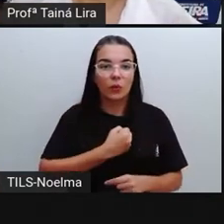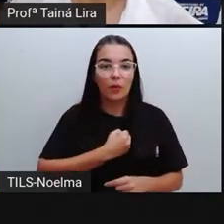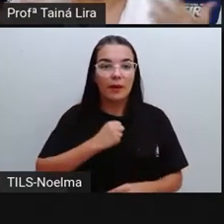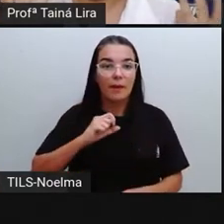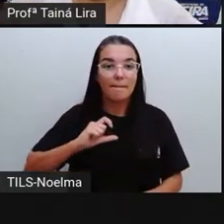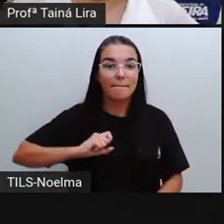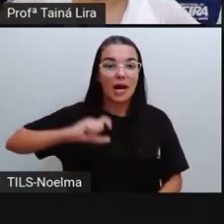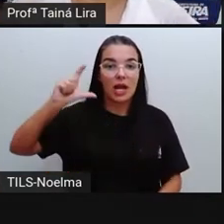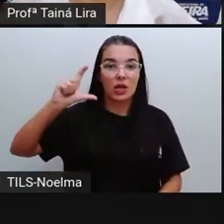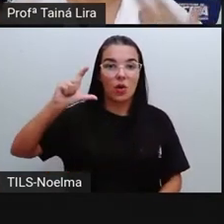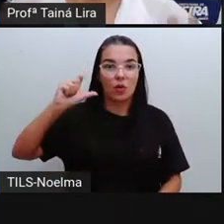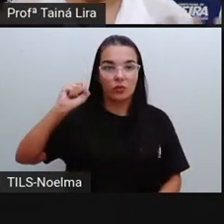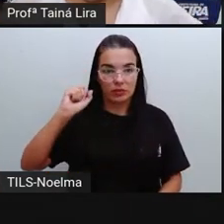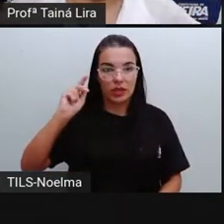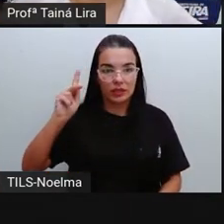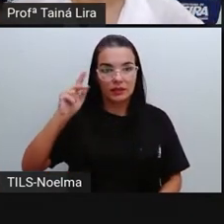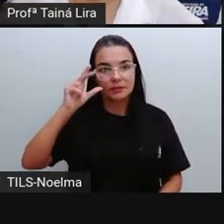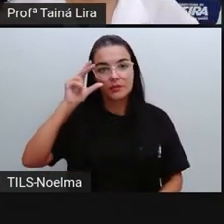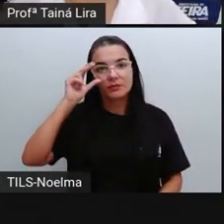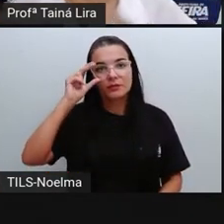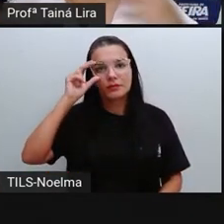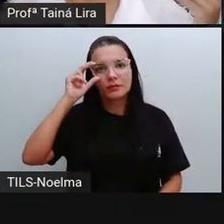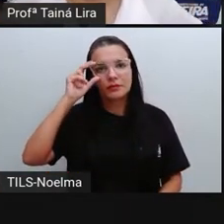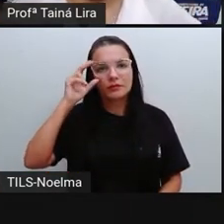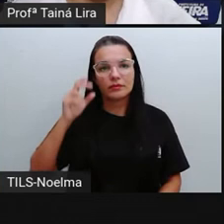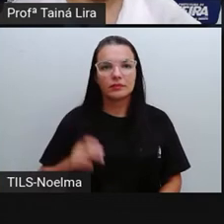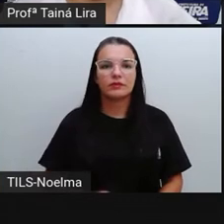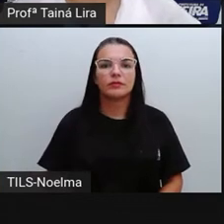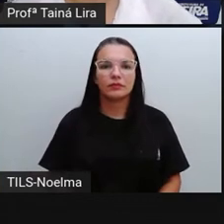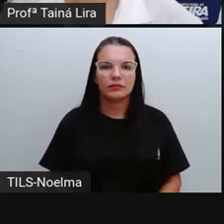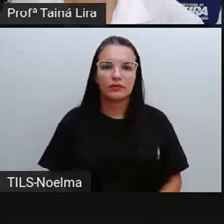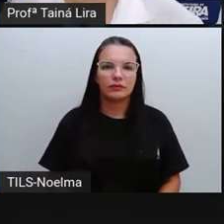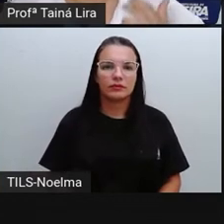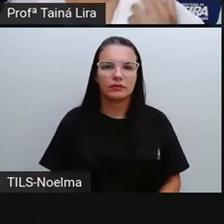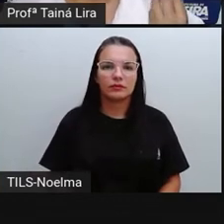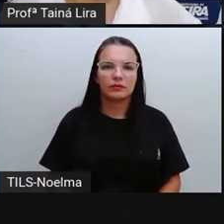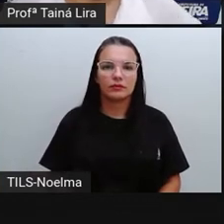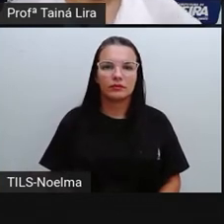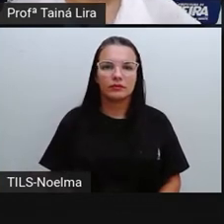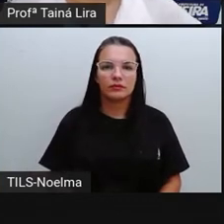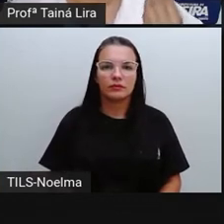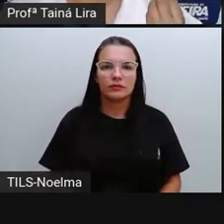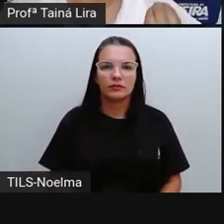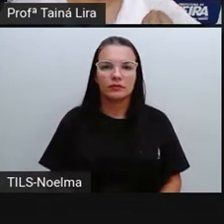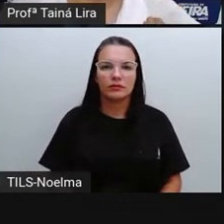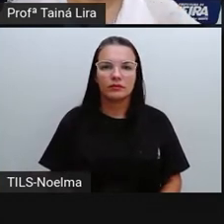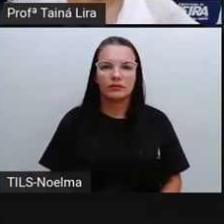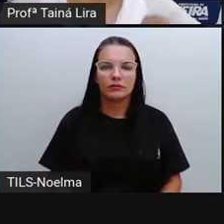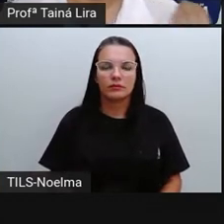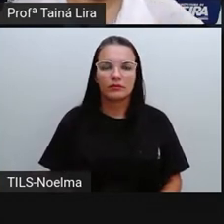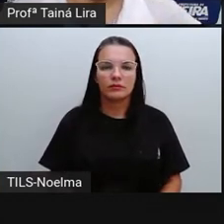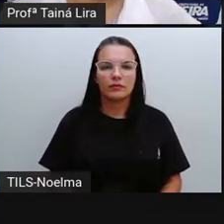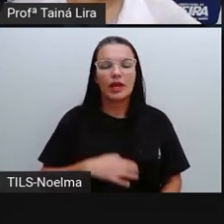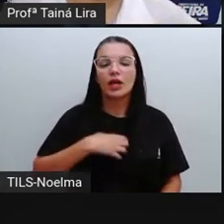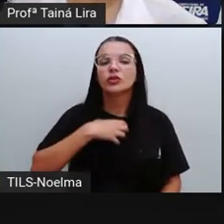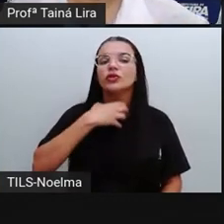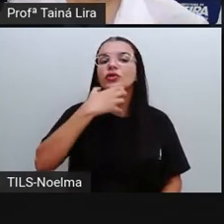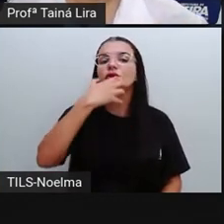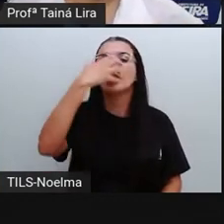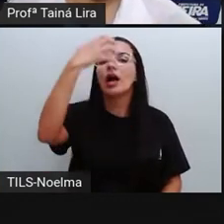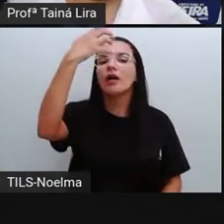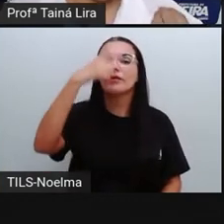O maior peso. Então, o maior peso, o máximo que ela atinge, né? 450. E a girafa,